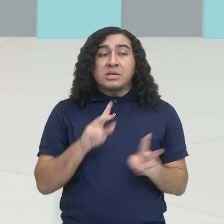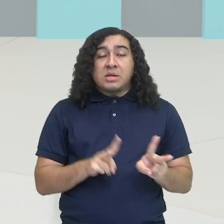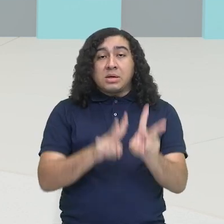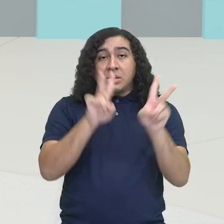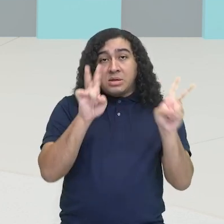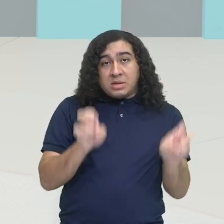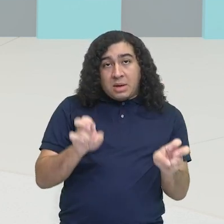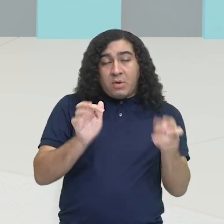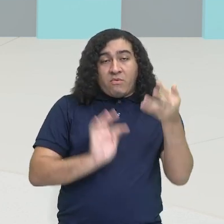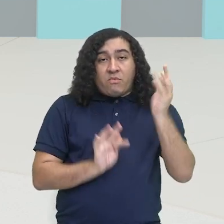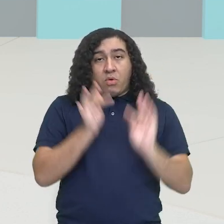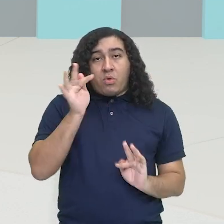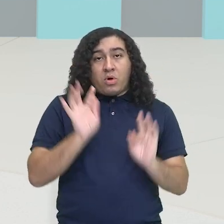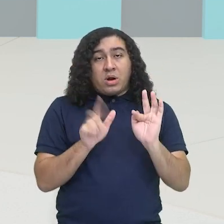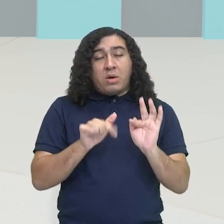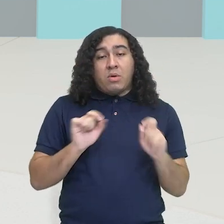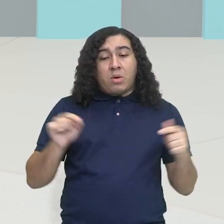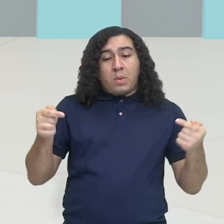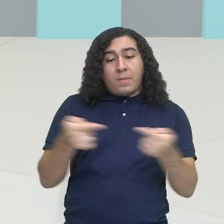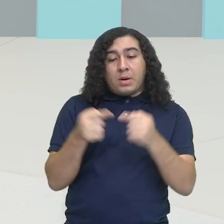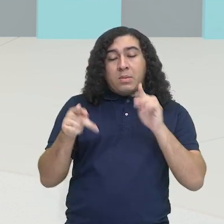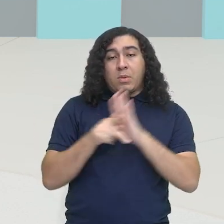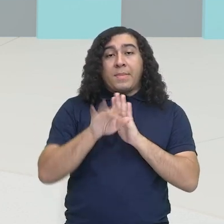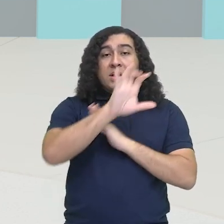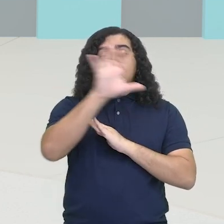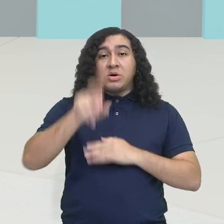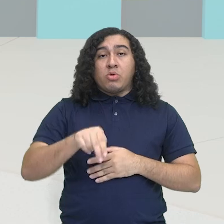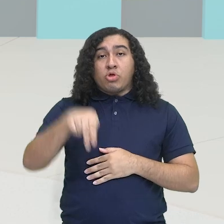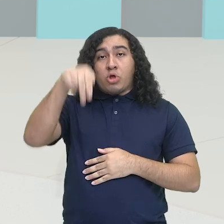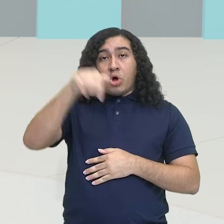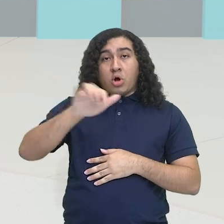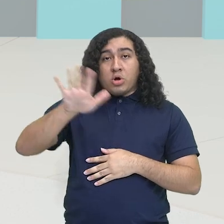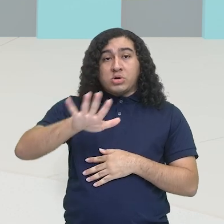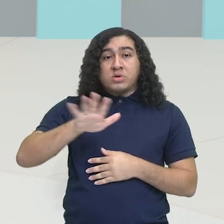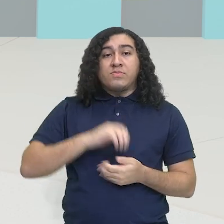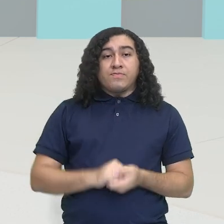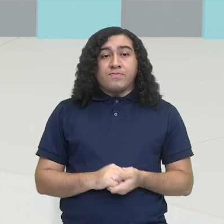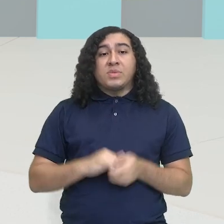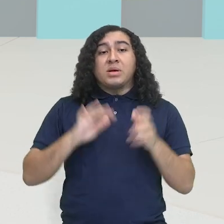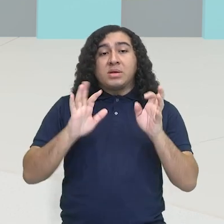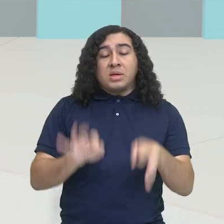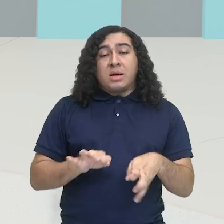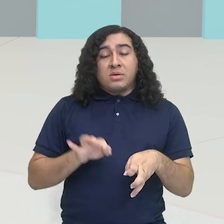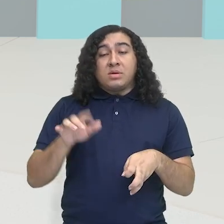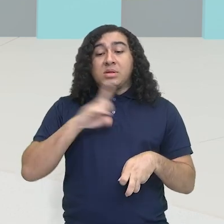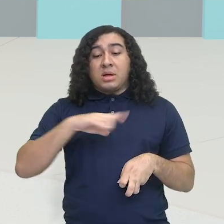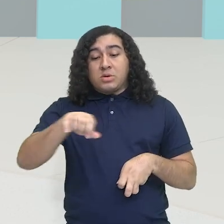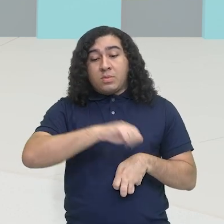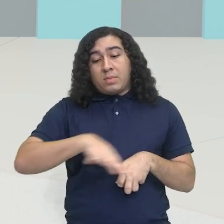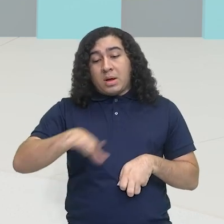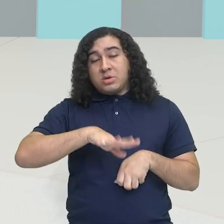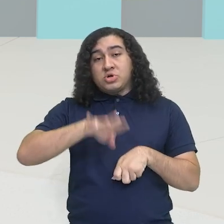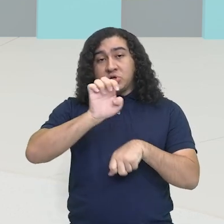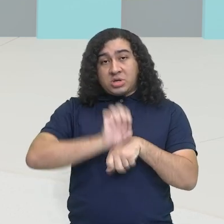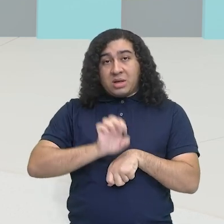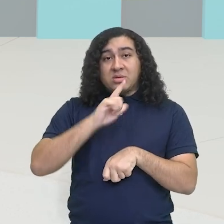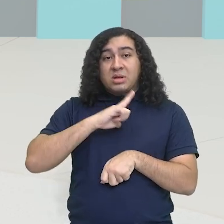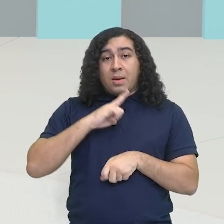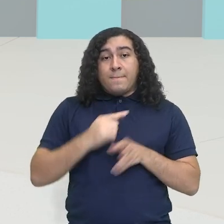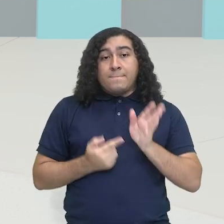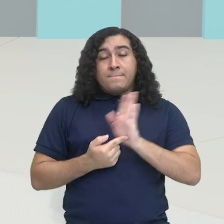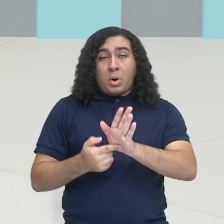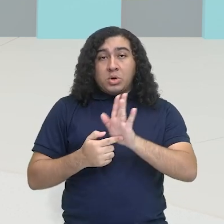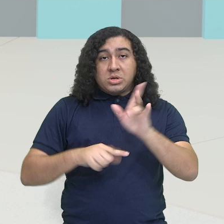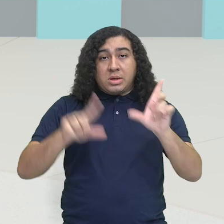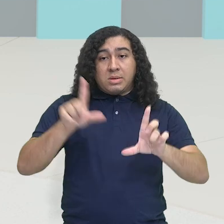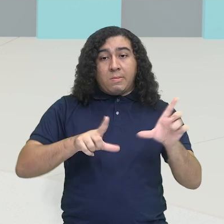danças folclóricas mais voltadas agora para a região norte, ok? Que contempla aí esses estados que estão aparecendo na telinha para